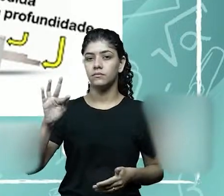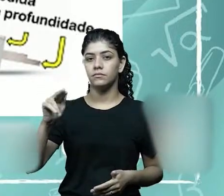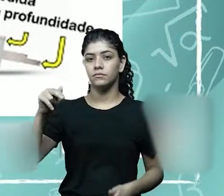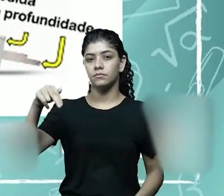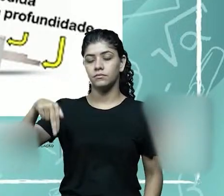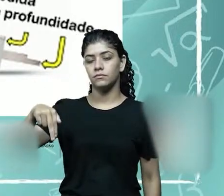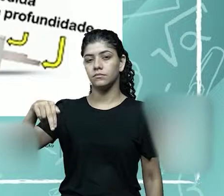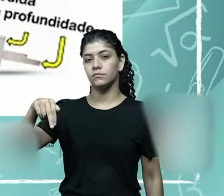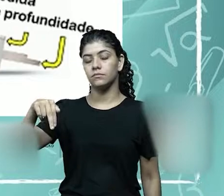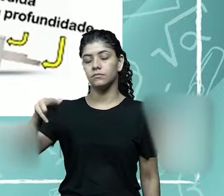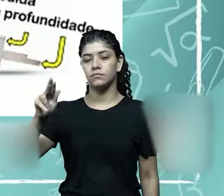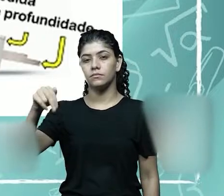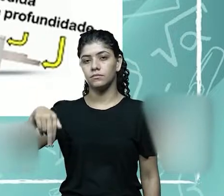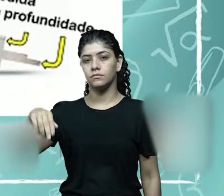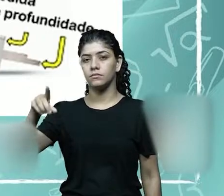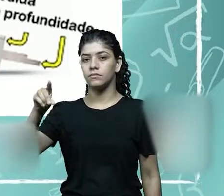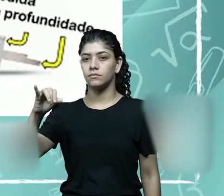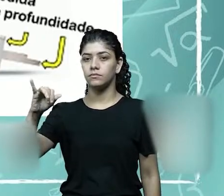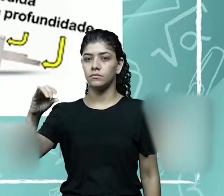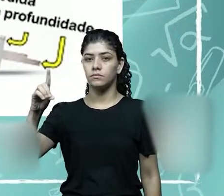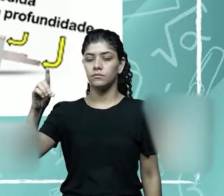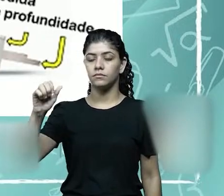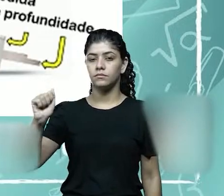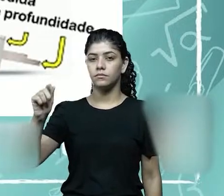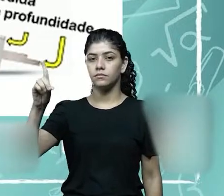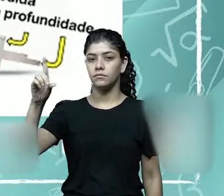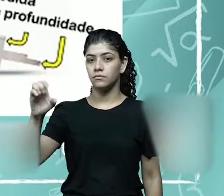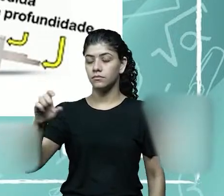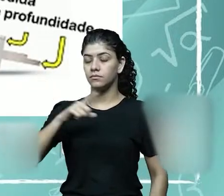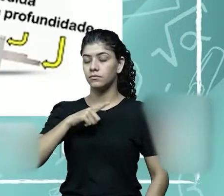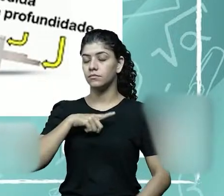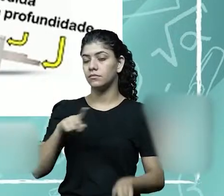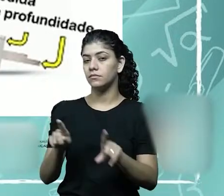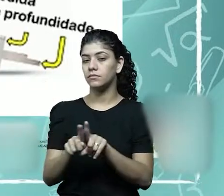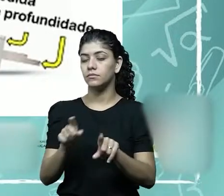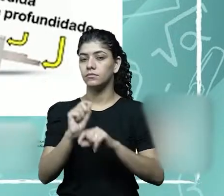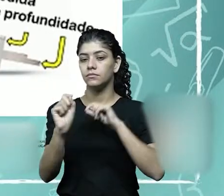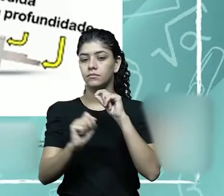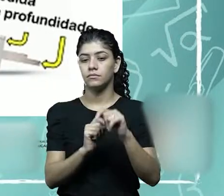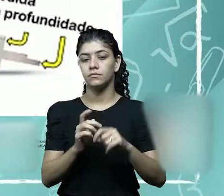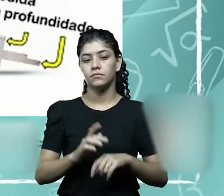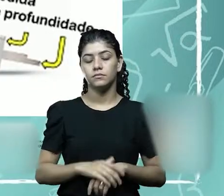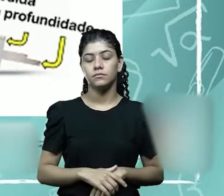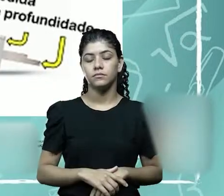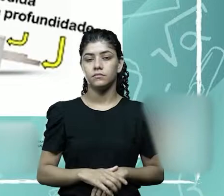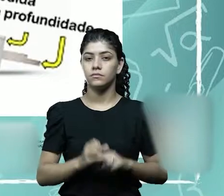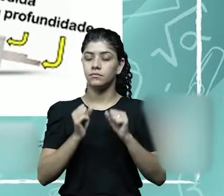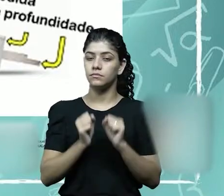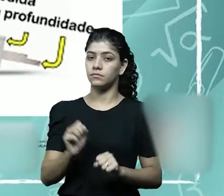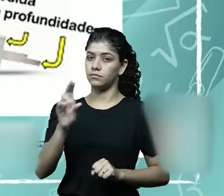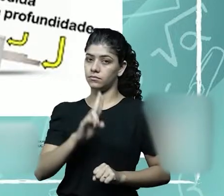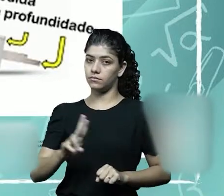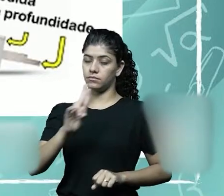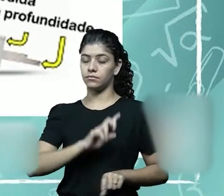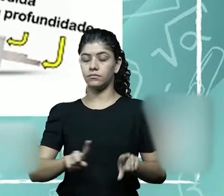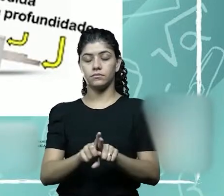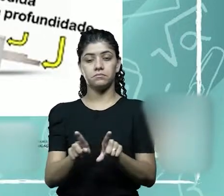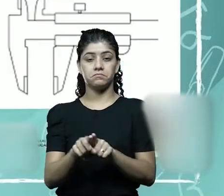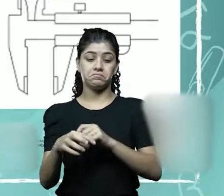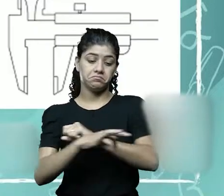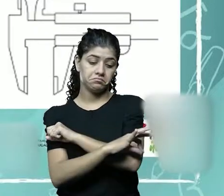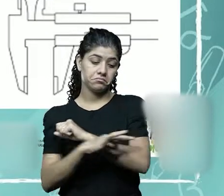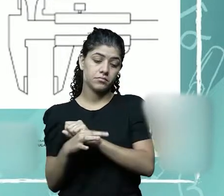as principais medidas. E nós temos ali o encosto, onde o paquímetro também pode ser utilizado como uma régua